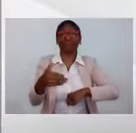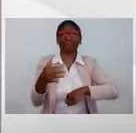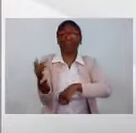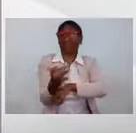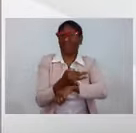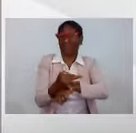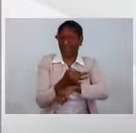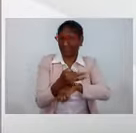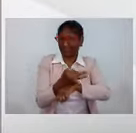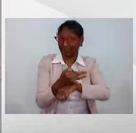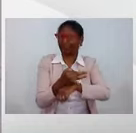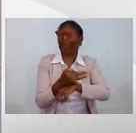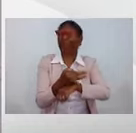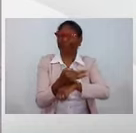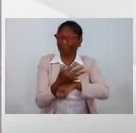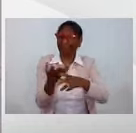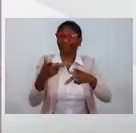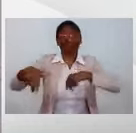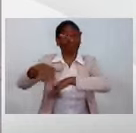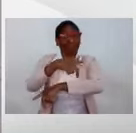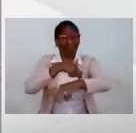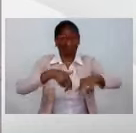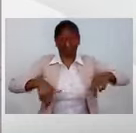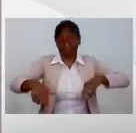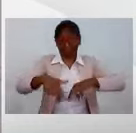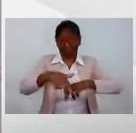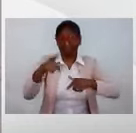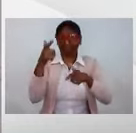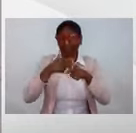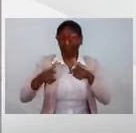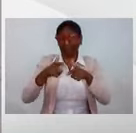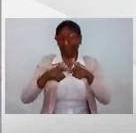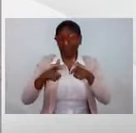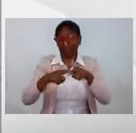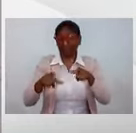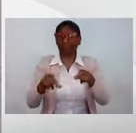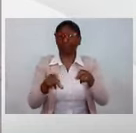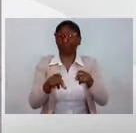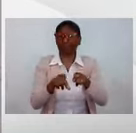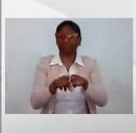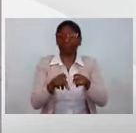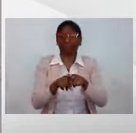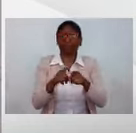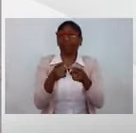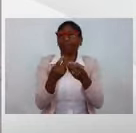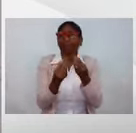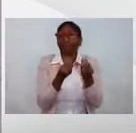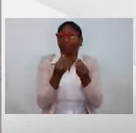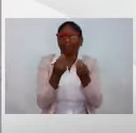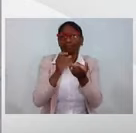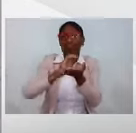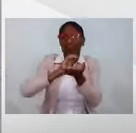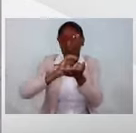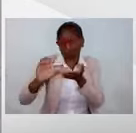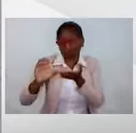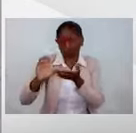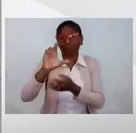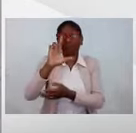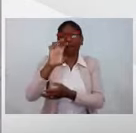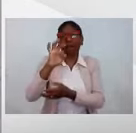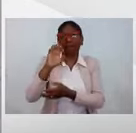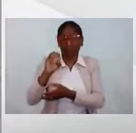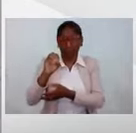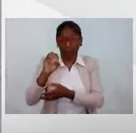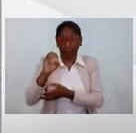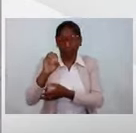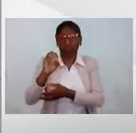e, adicional a isso, o problema do custeamento, o custeio dos leitos no estado